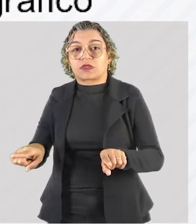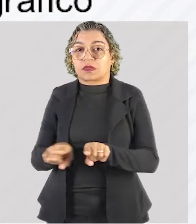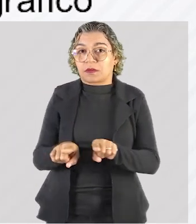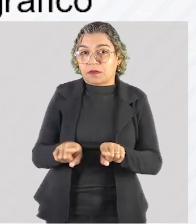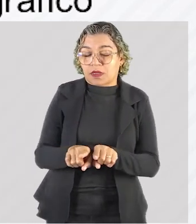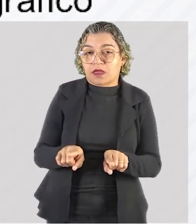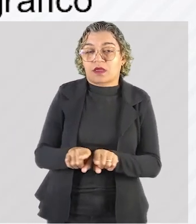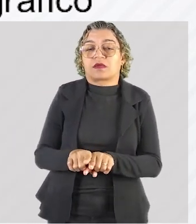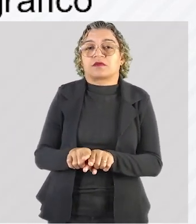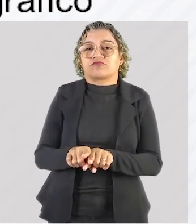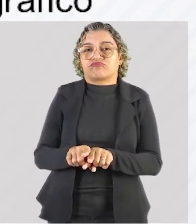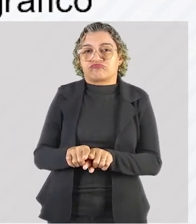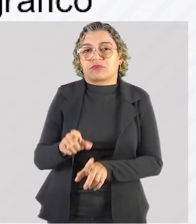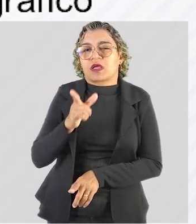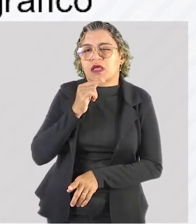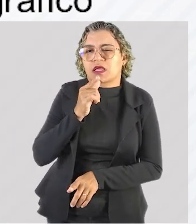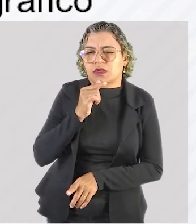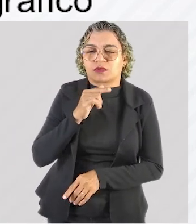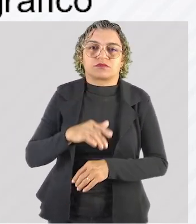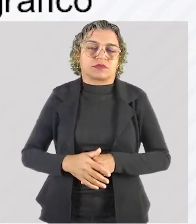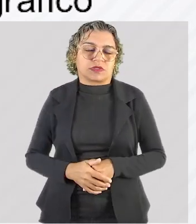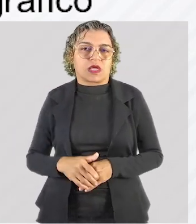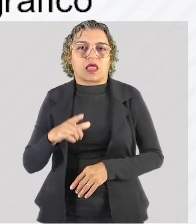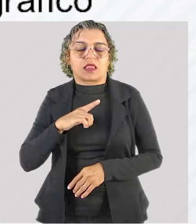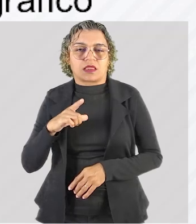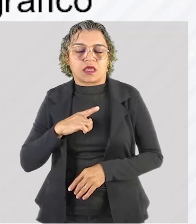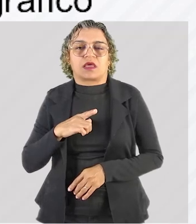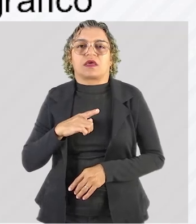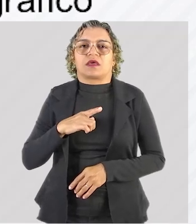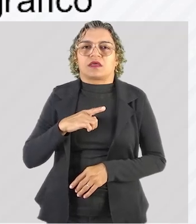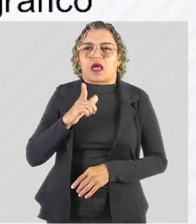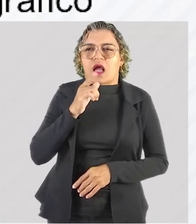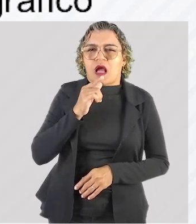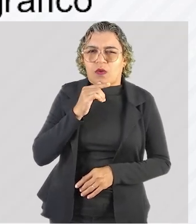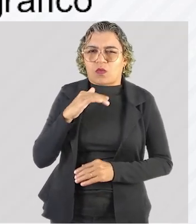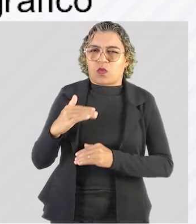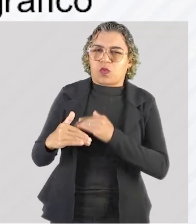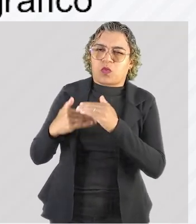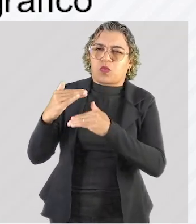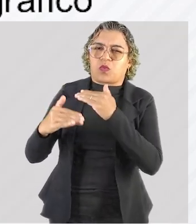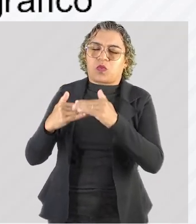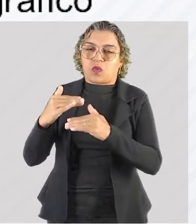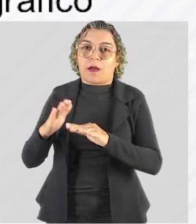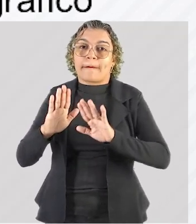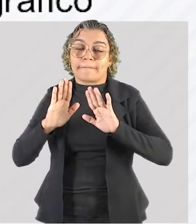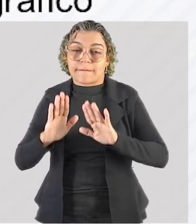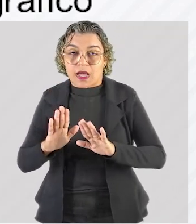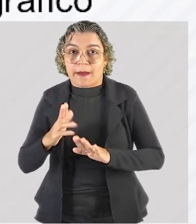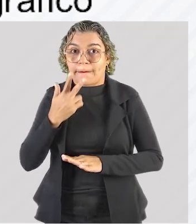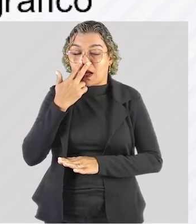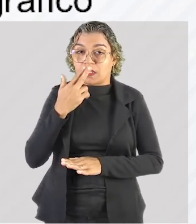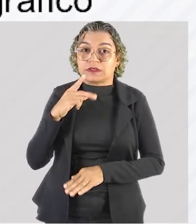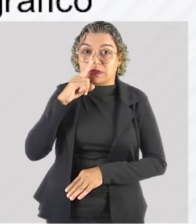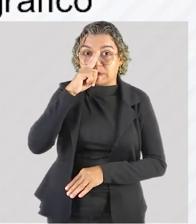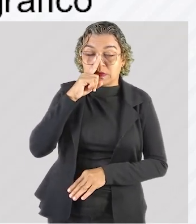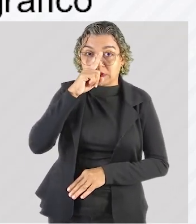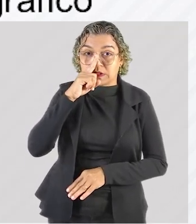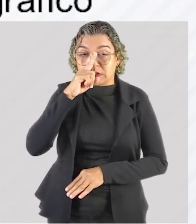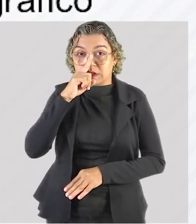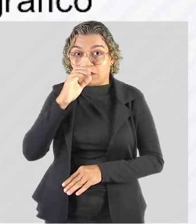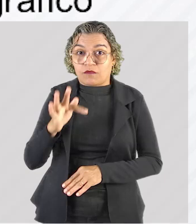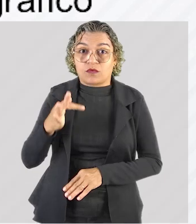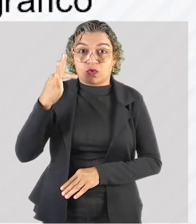hídricos. Existe uma demanda crescente por água e o risco de racionamento não pode